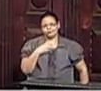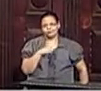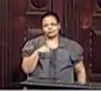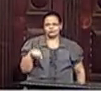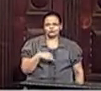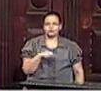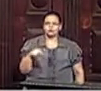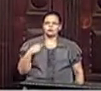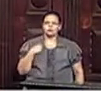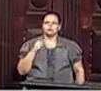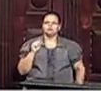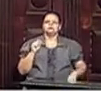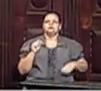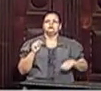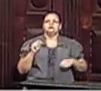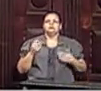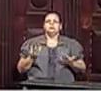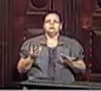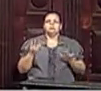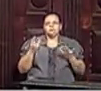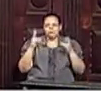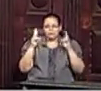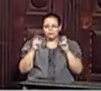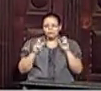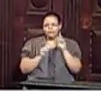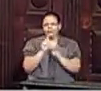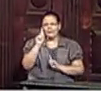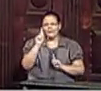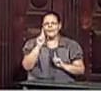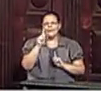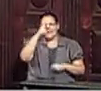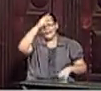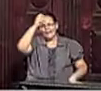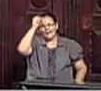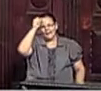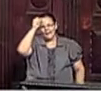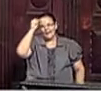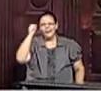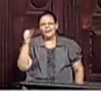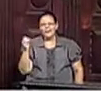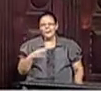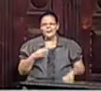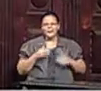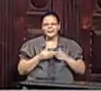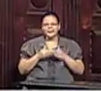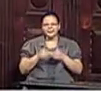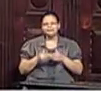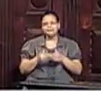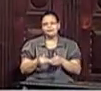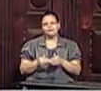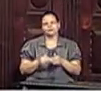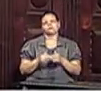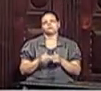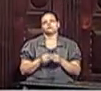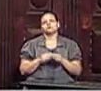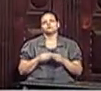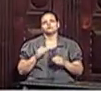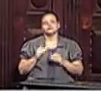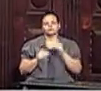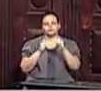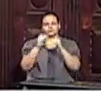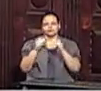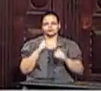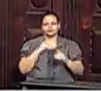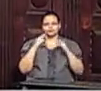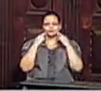Nós entramos na questão da licitação pública para o novo operador de barcas. O projeto e o processo como estava, fizemos